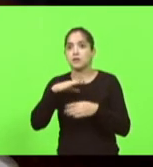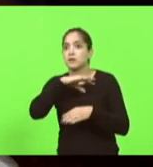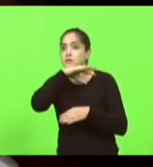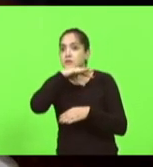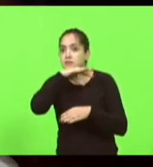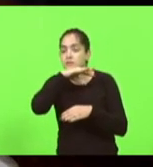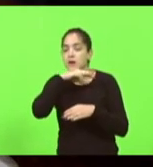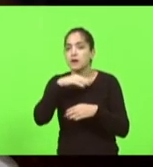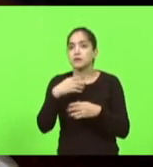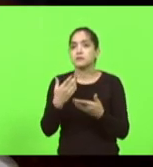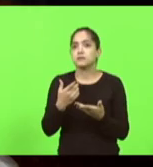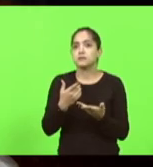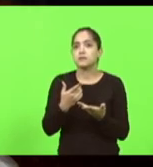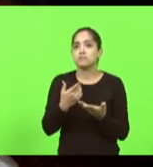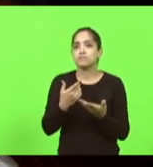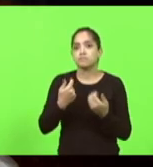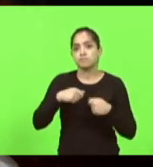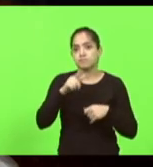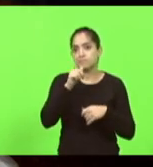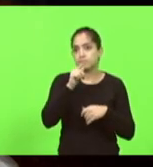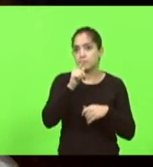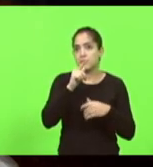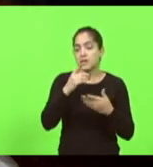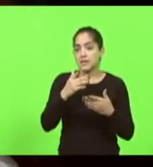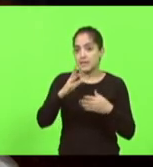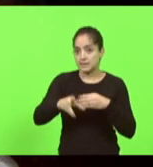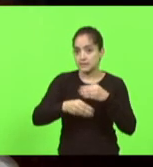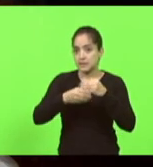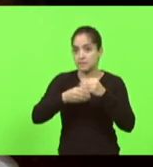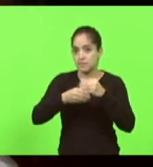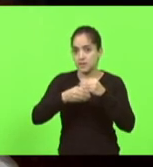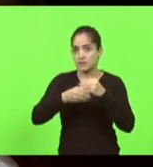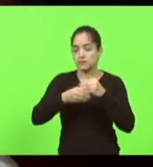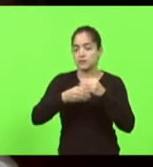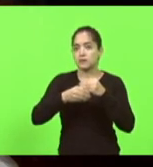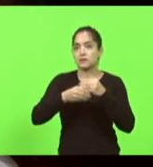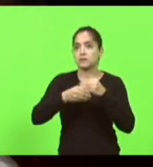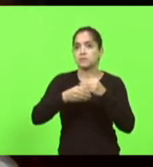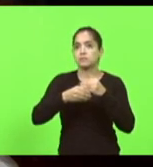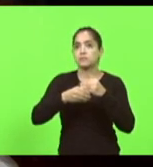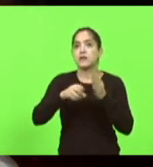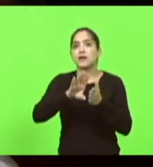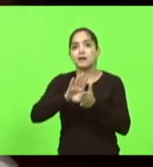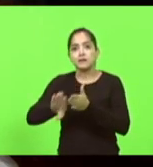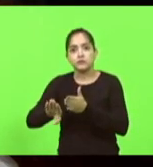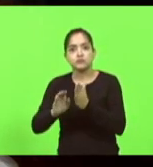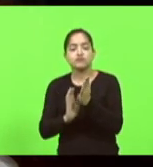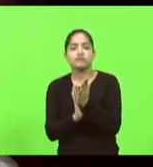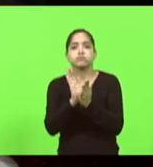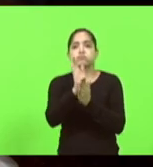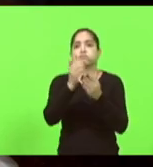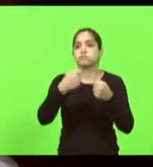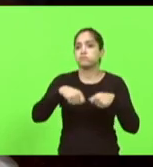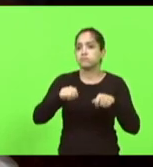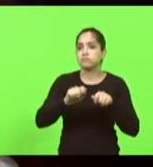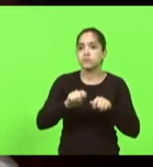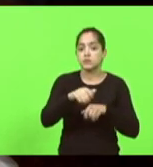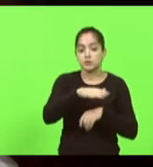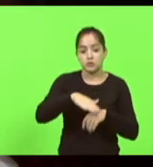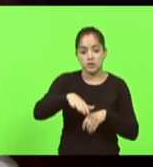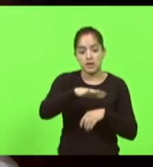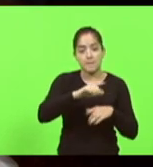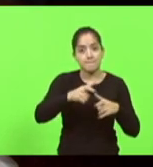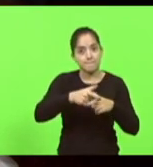essa emenda aditiva, ela elimina a burocracia somente no âmbito da